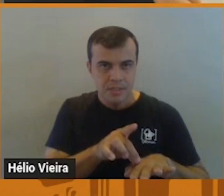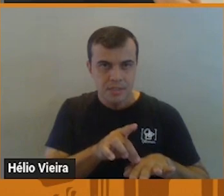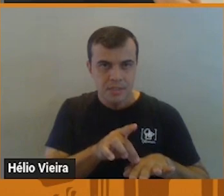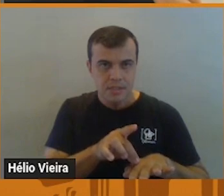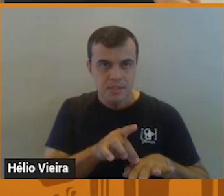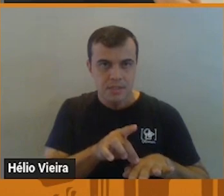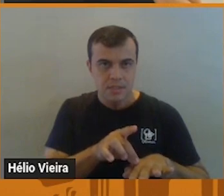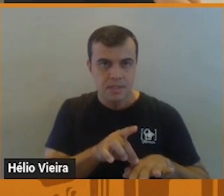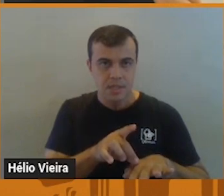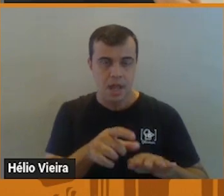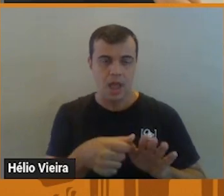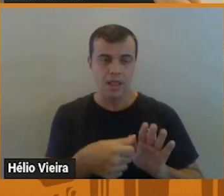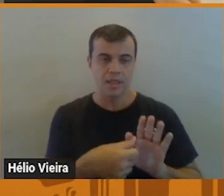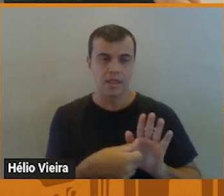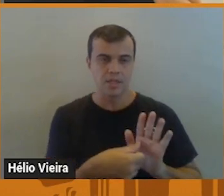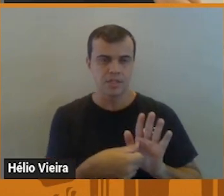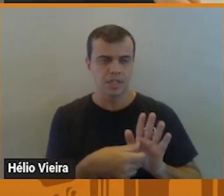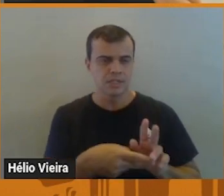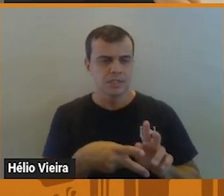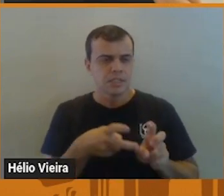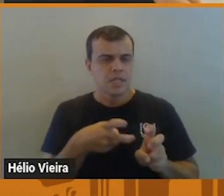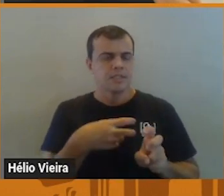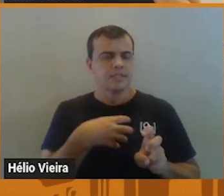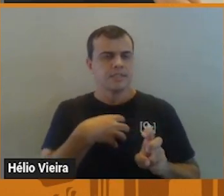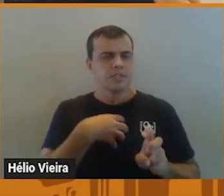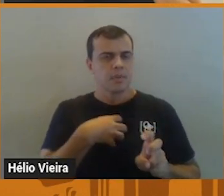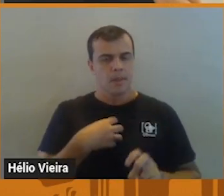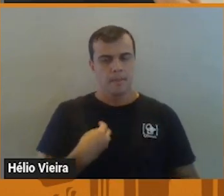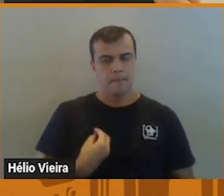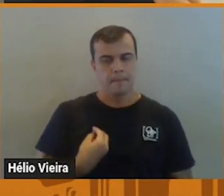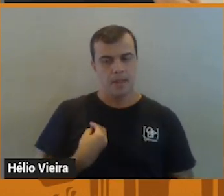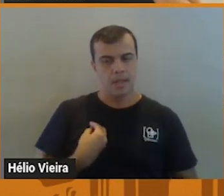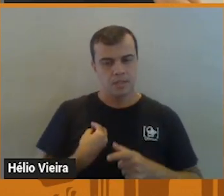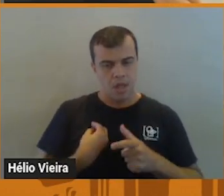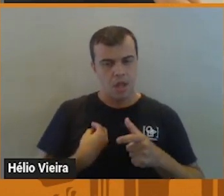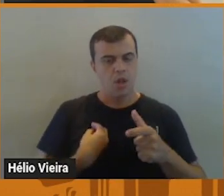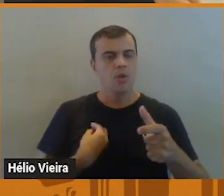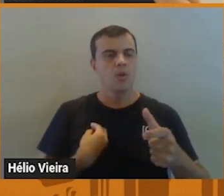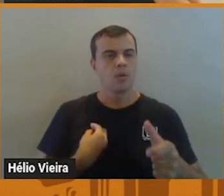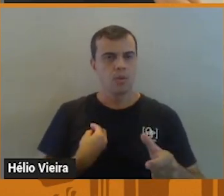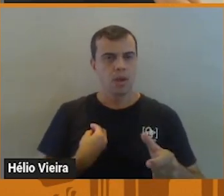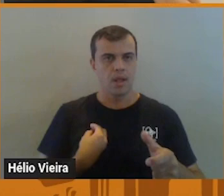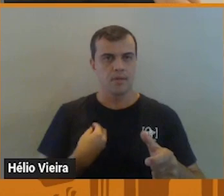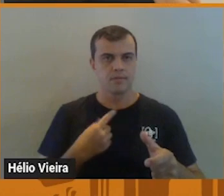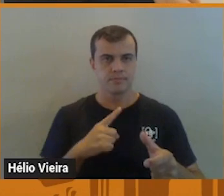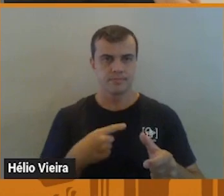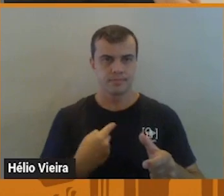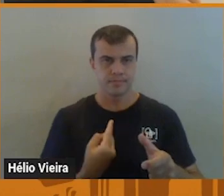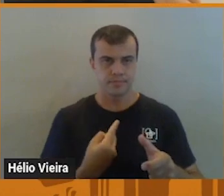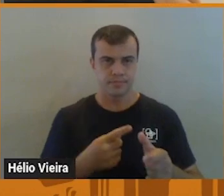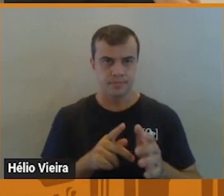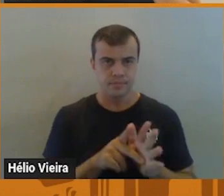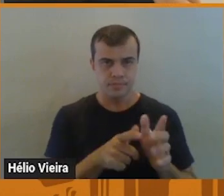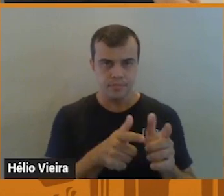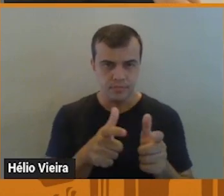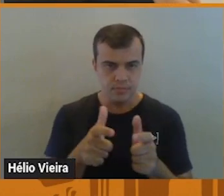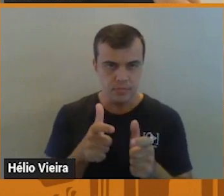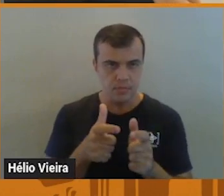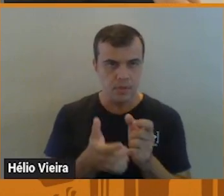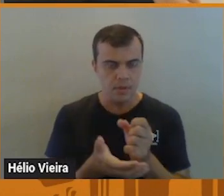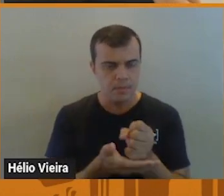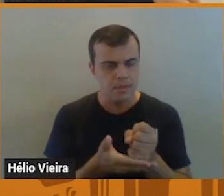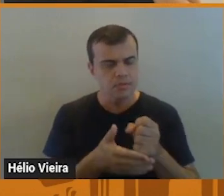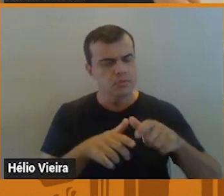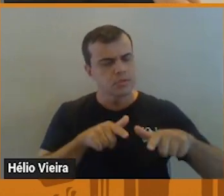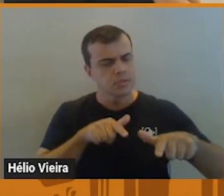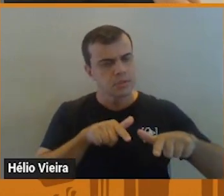A identidade é o sentimento de pertencer àquilo que nos pertence. O território é o fundamento do